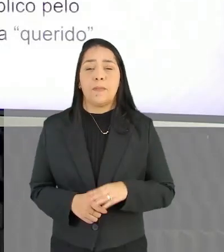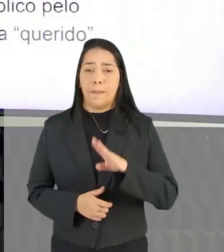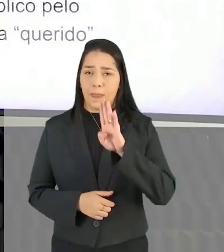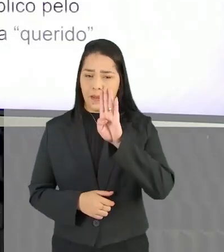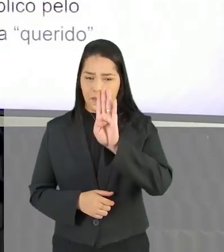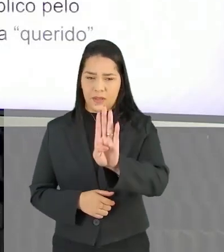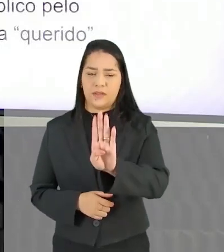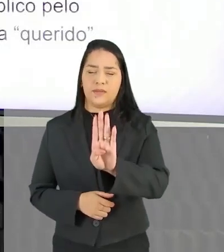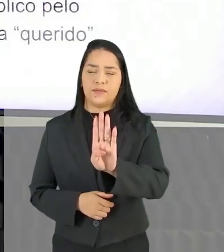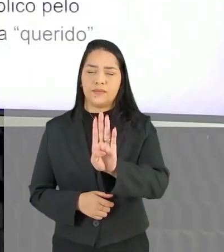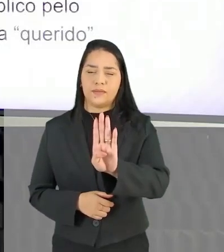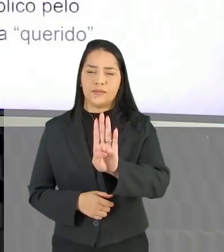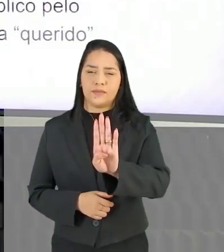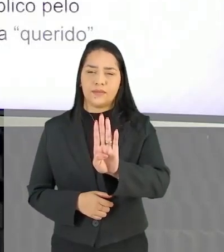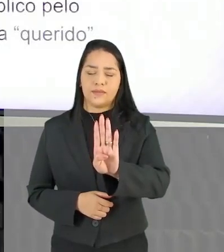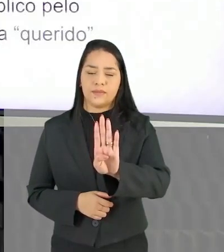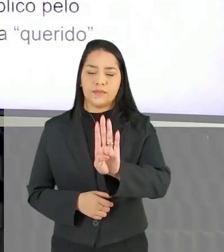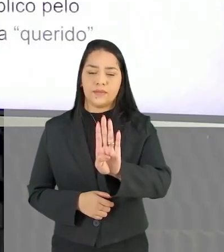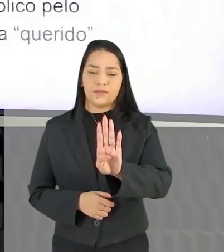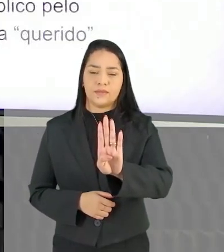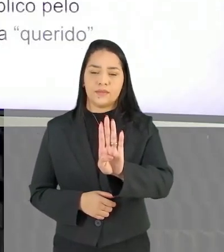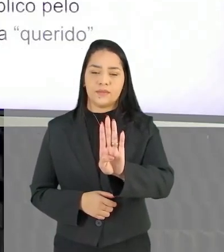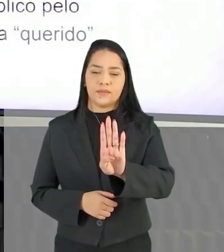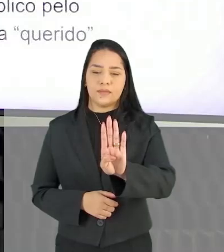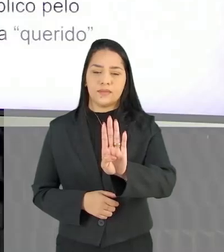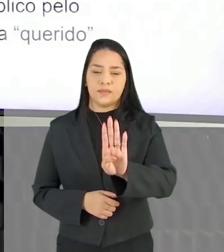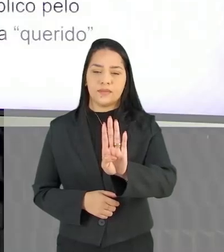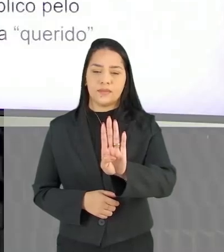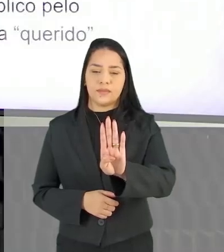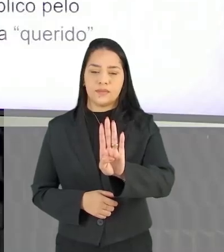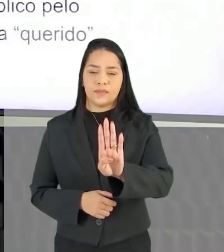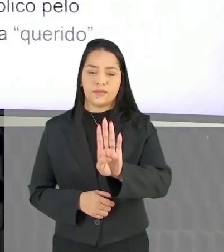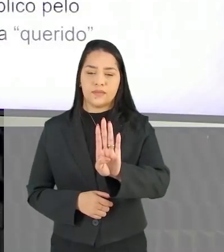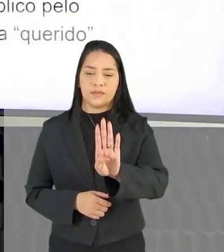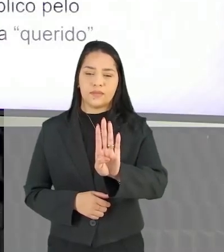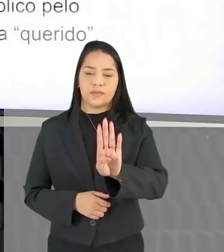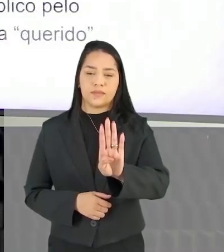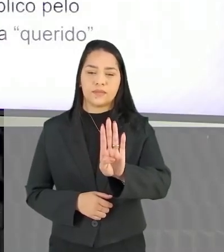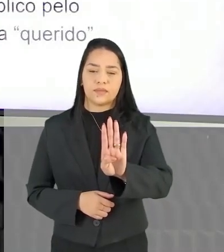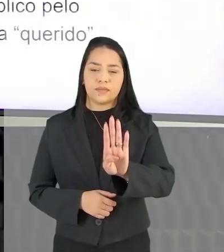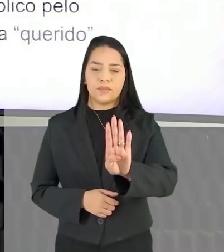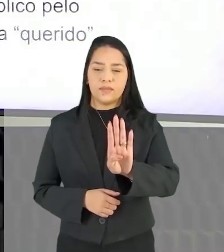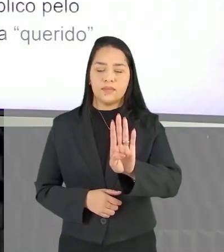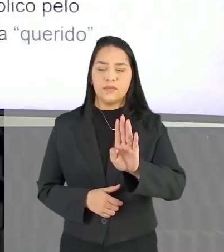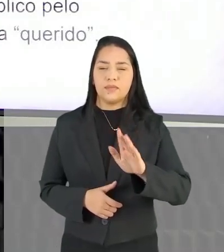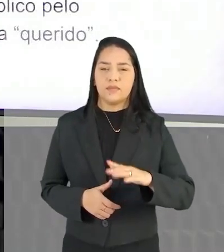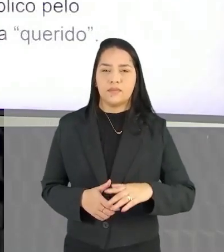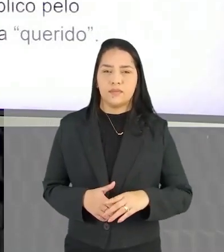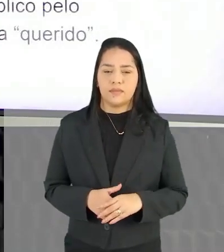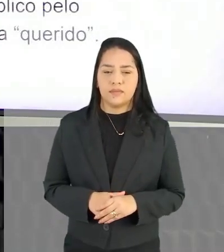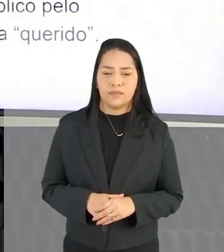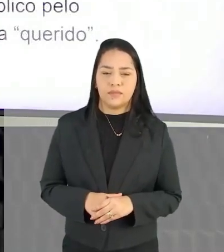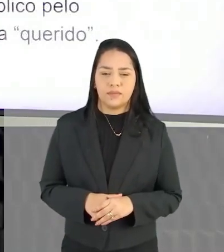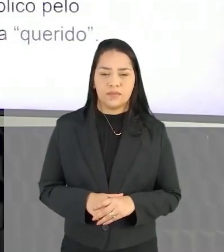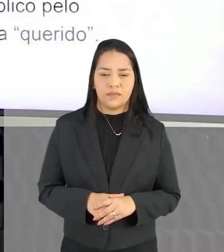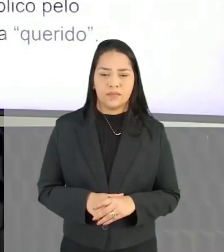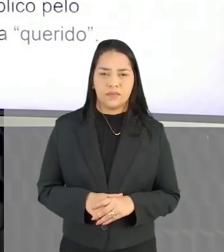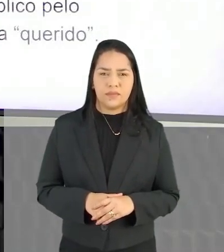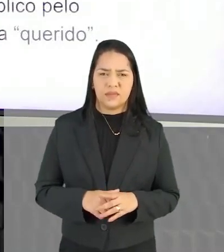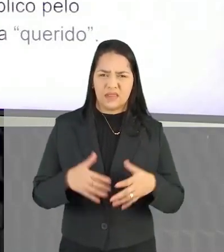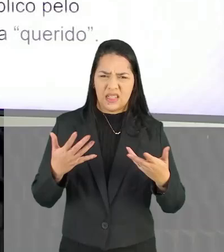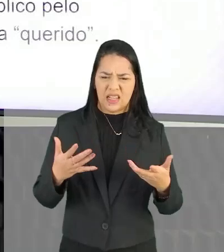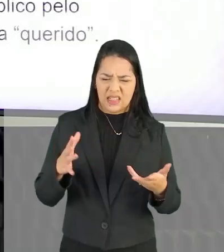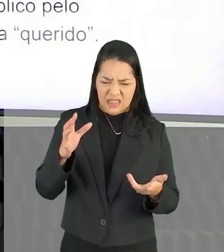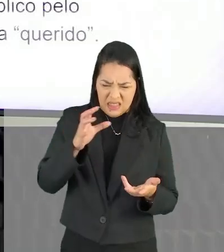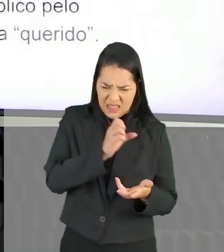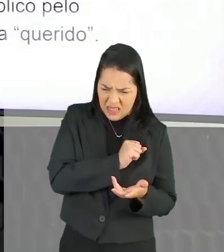B. Caracterização do afeto do público pelo super-herói, marcado pela palavra querido. Será que